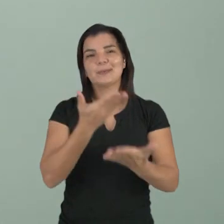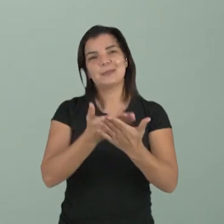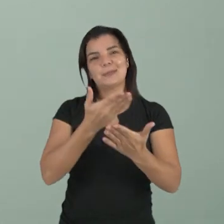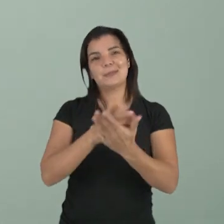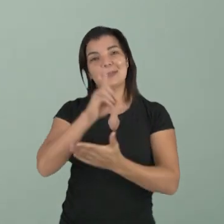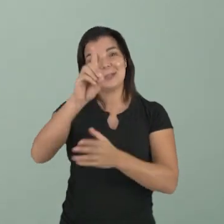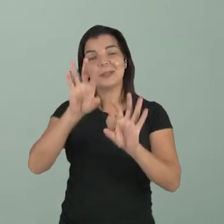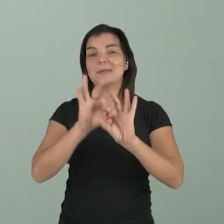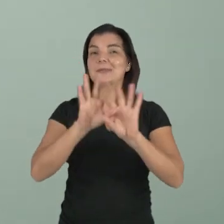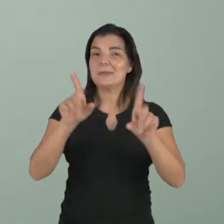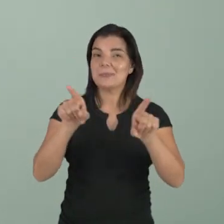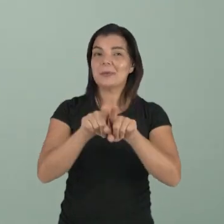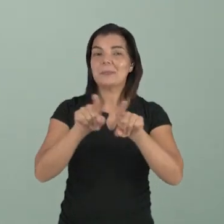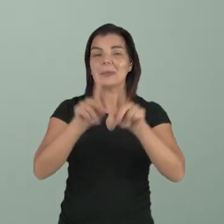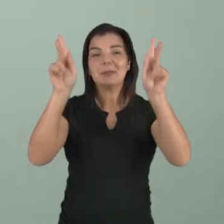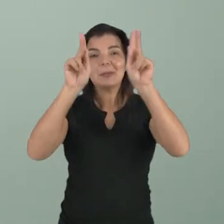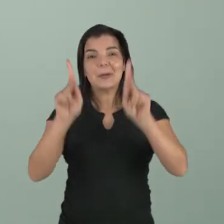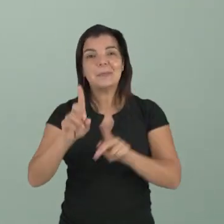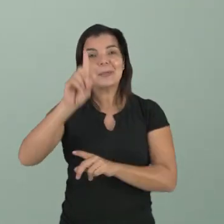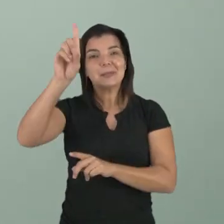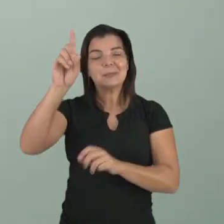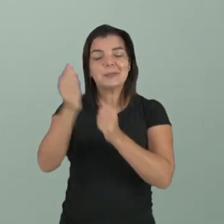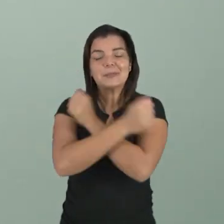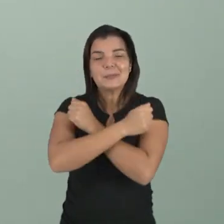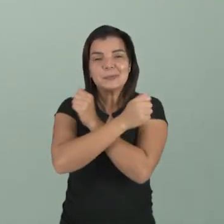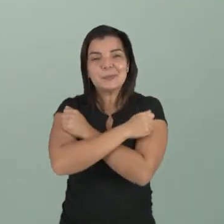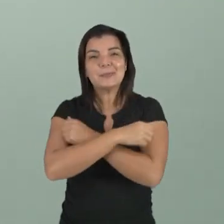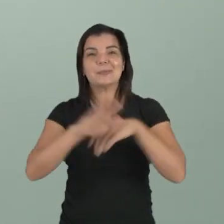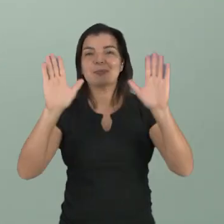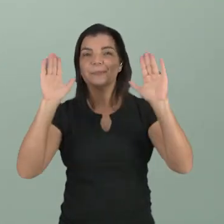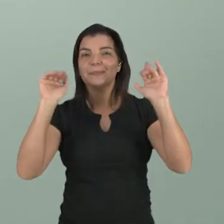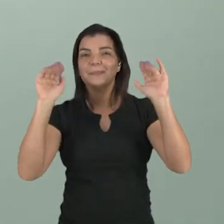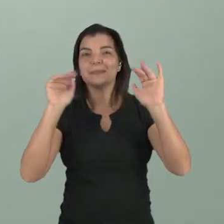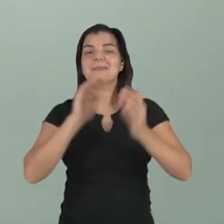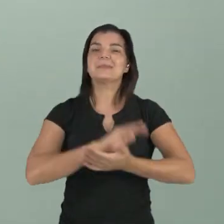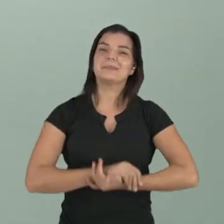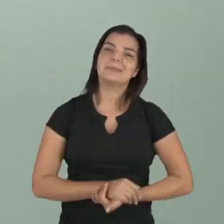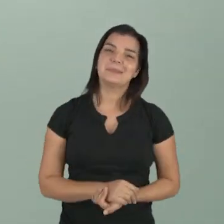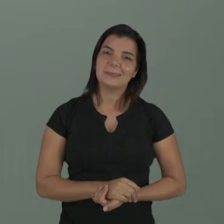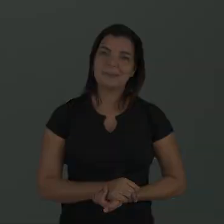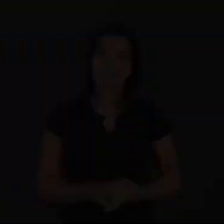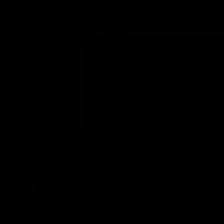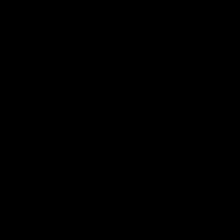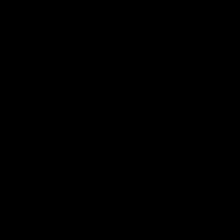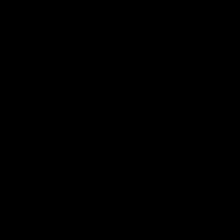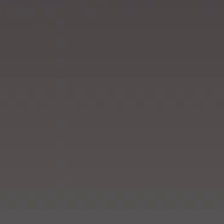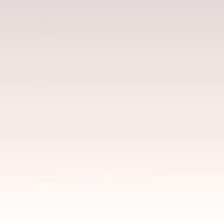aulas, se Deus permitir. Fica na paz de Deus. Um forte abraço a todos e tchau, tchau, gente.